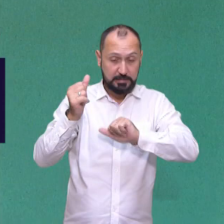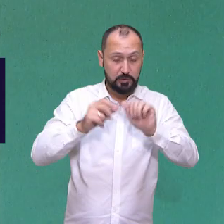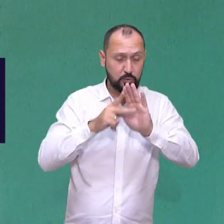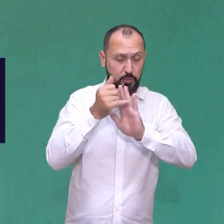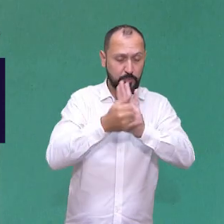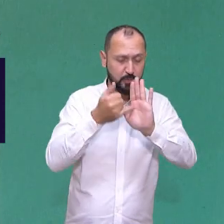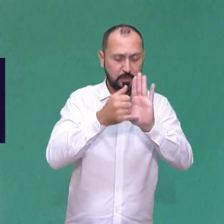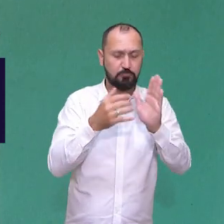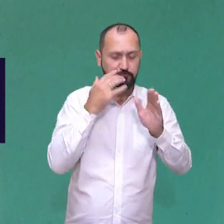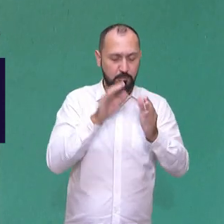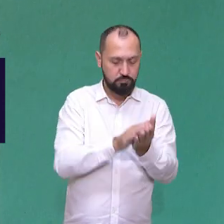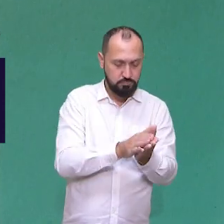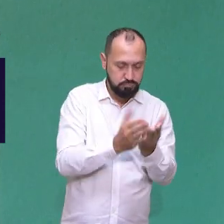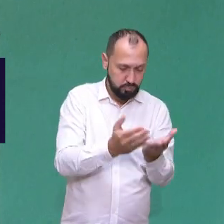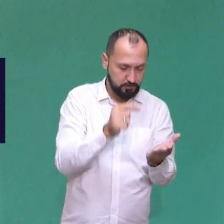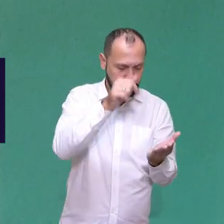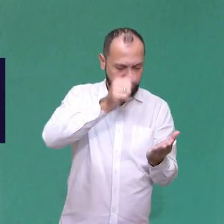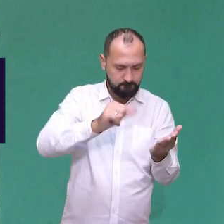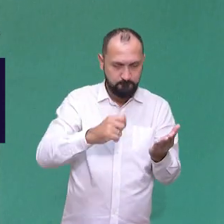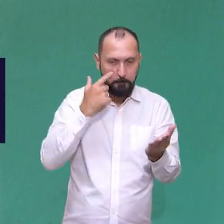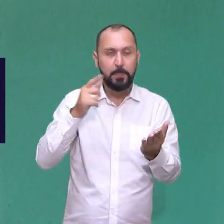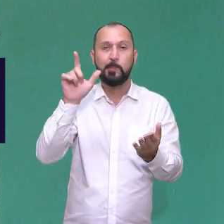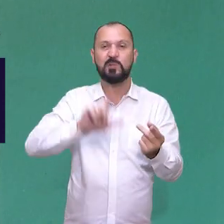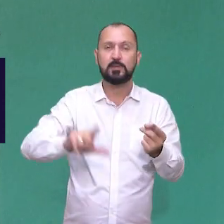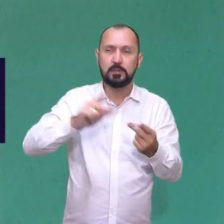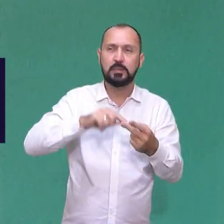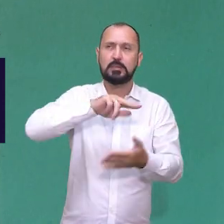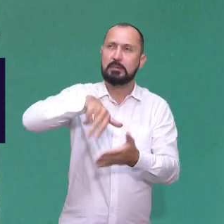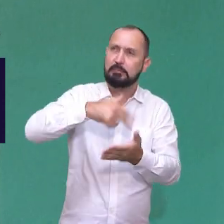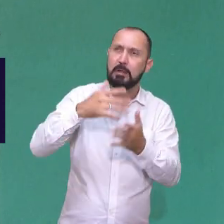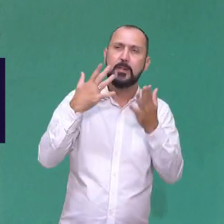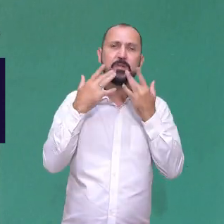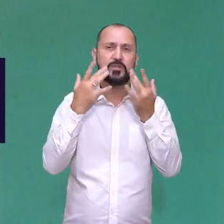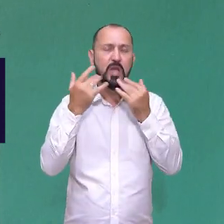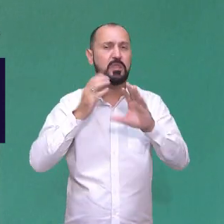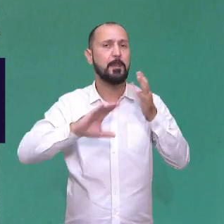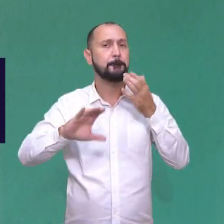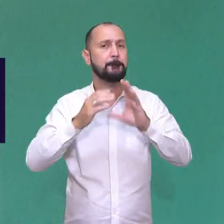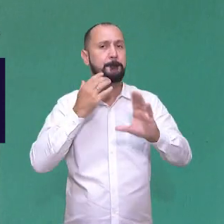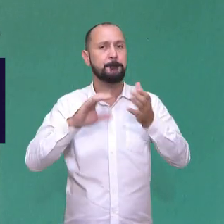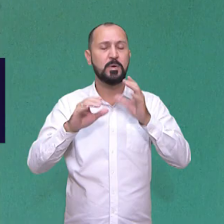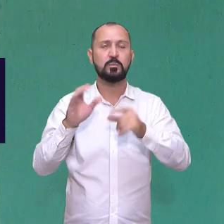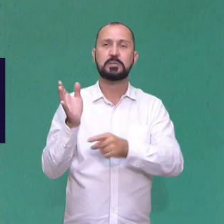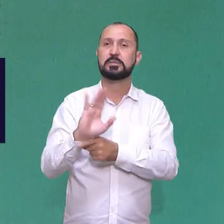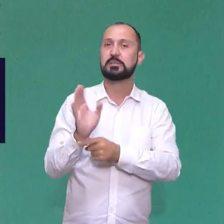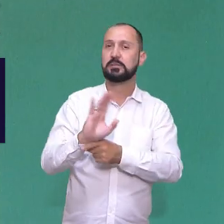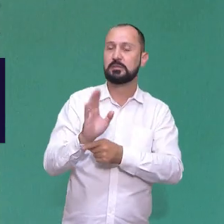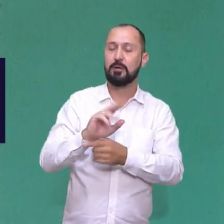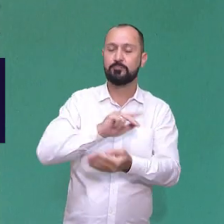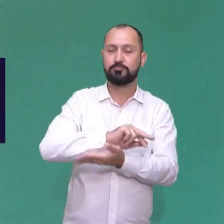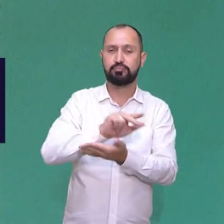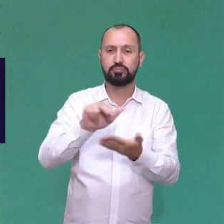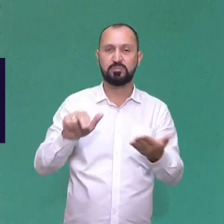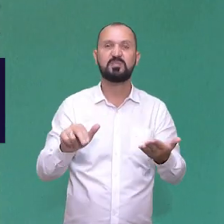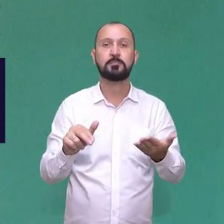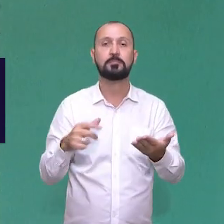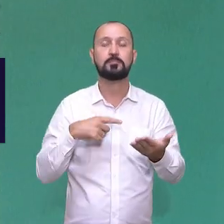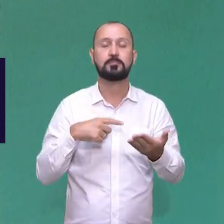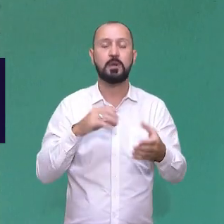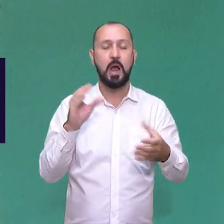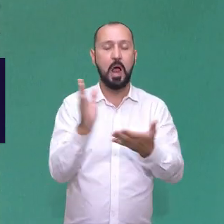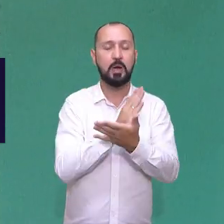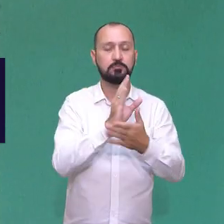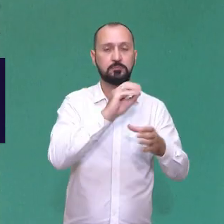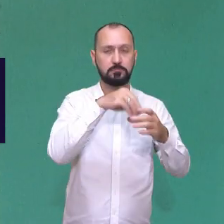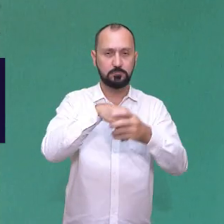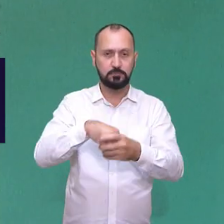a cada um desses projetos, né? Então, apresentados projetos na área da literatura, da dança, do teatro, da música, do cinema,